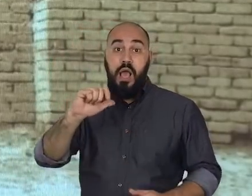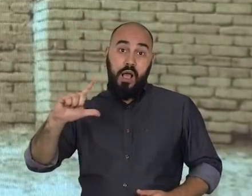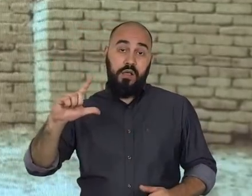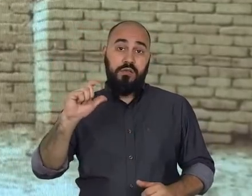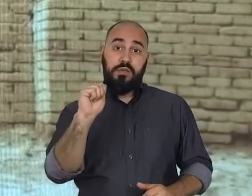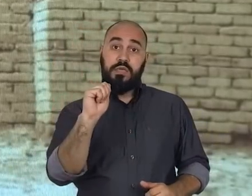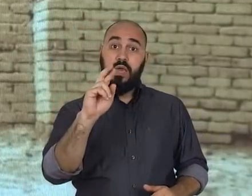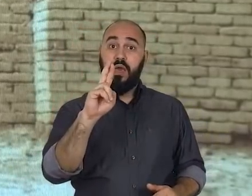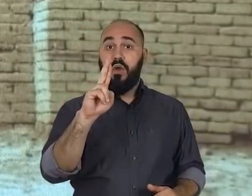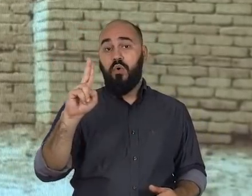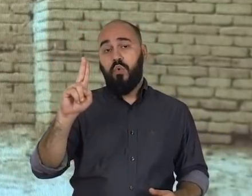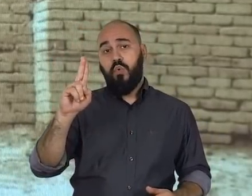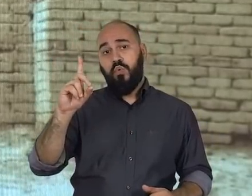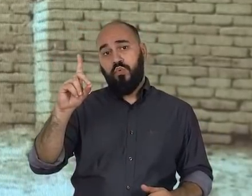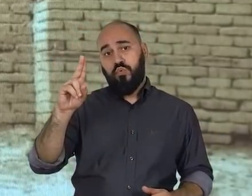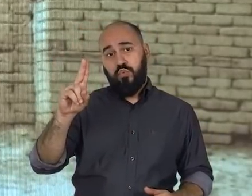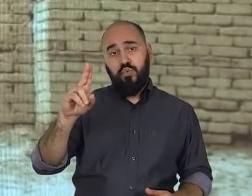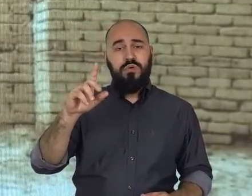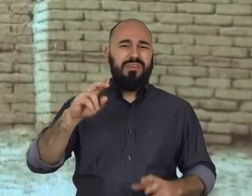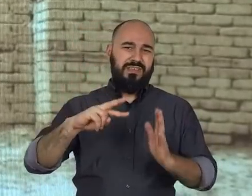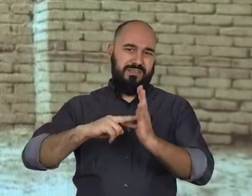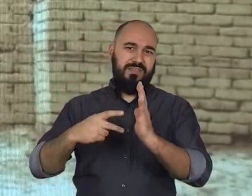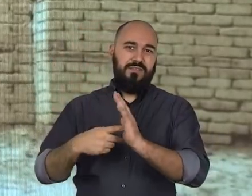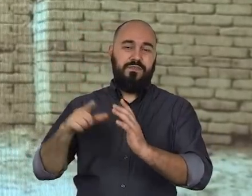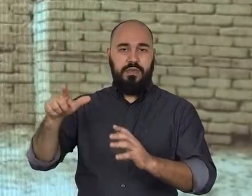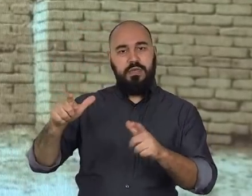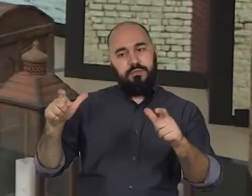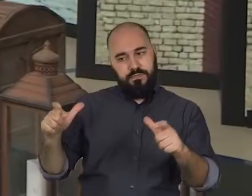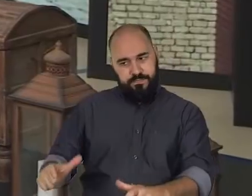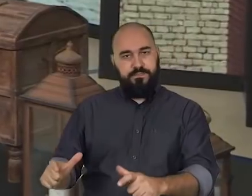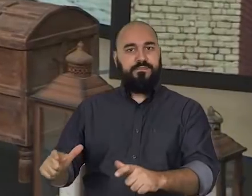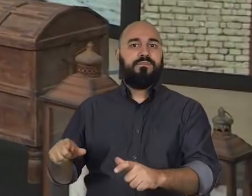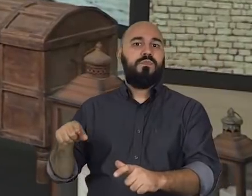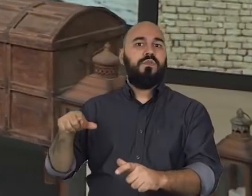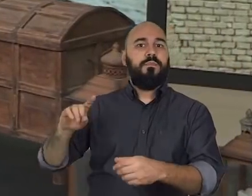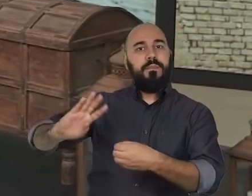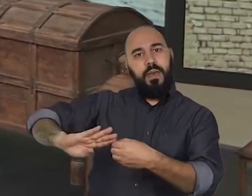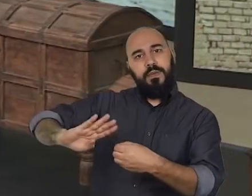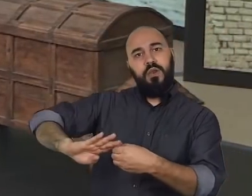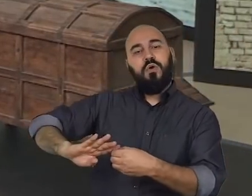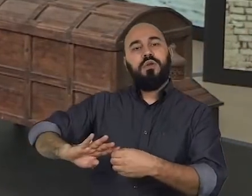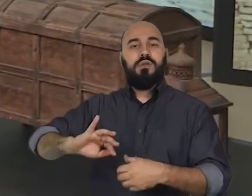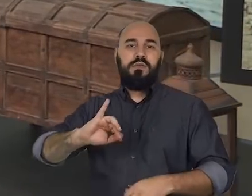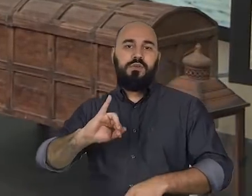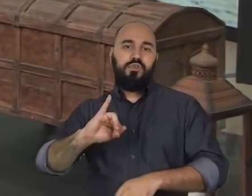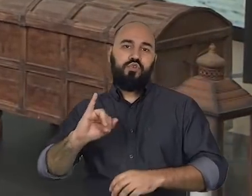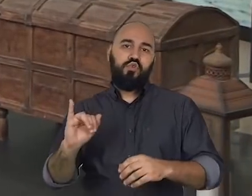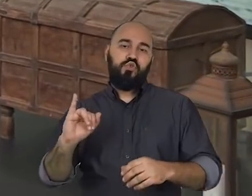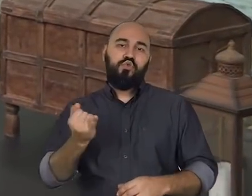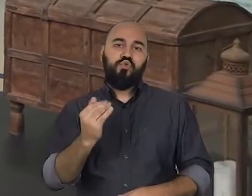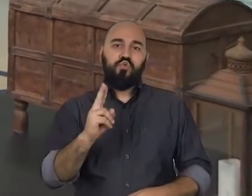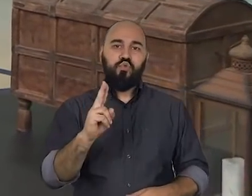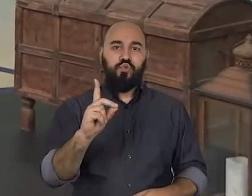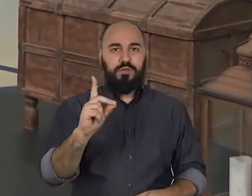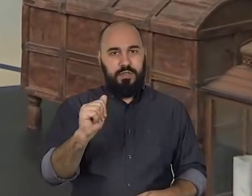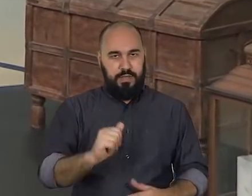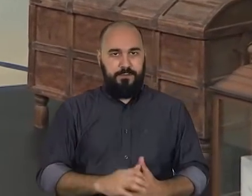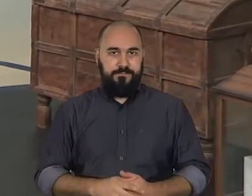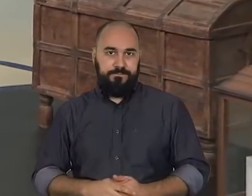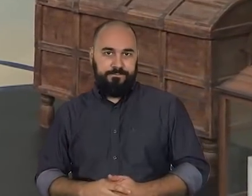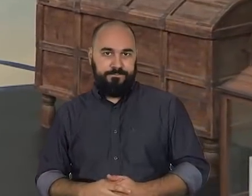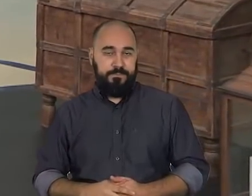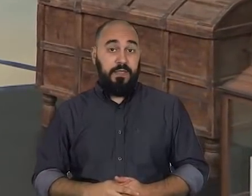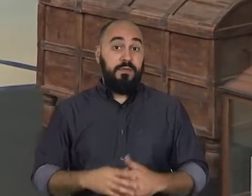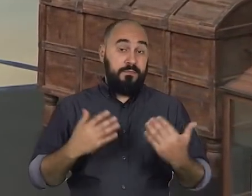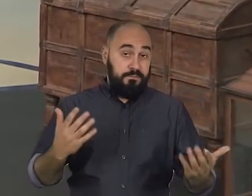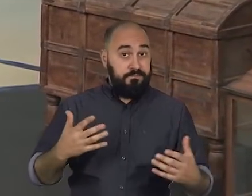Al-Yahudu, que em acadiano quer dizer a cidade de Judá. Tudo isso nos dá um claro contexto histórico do cativeiro da